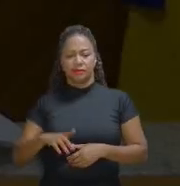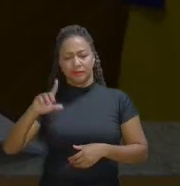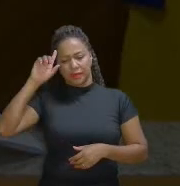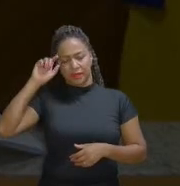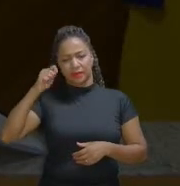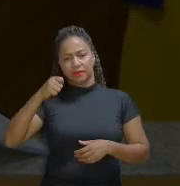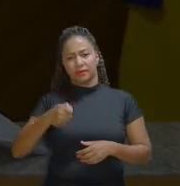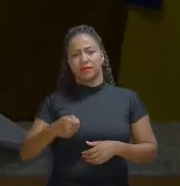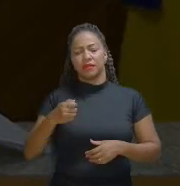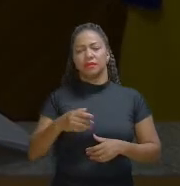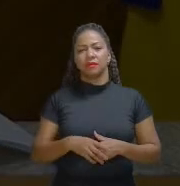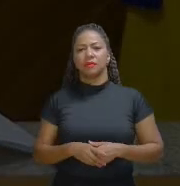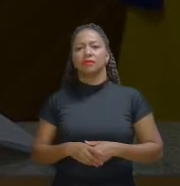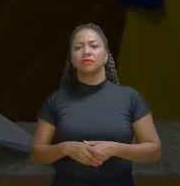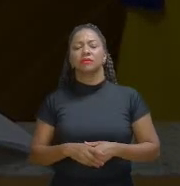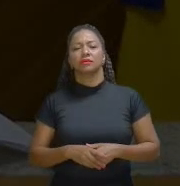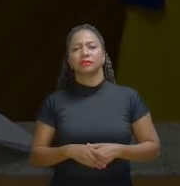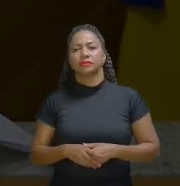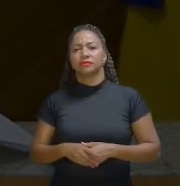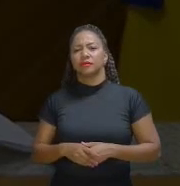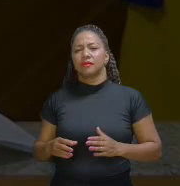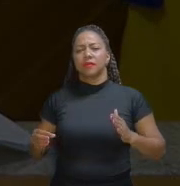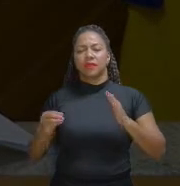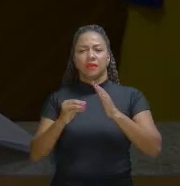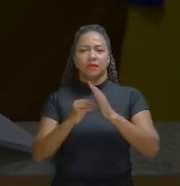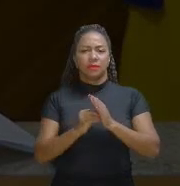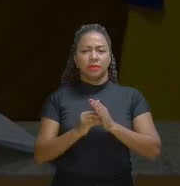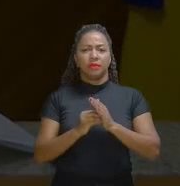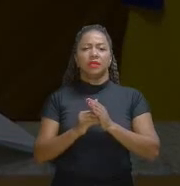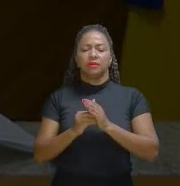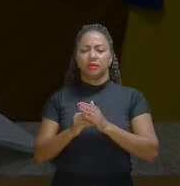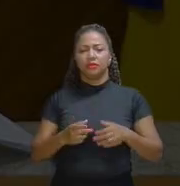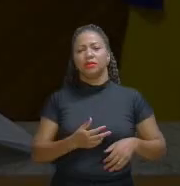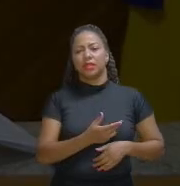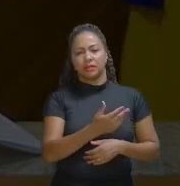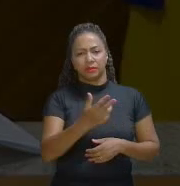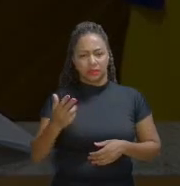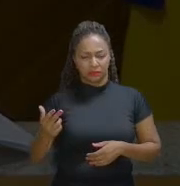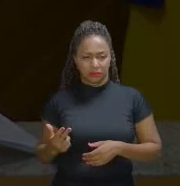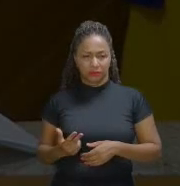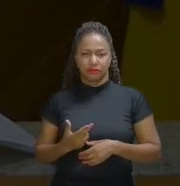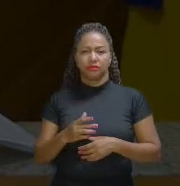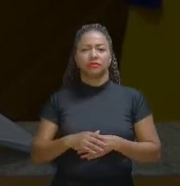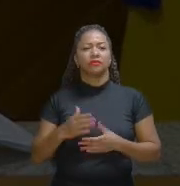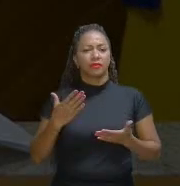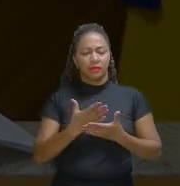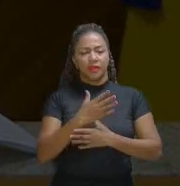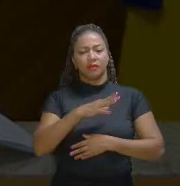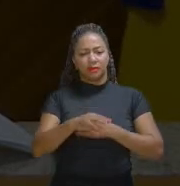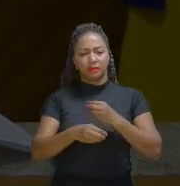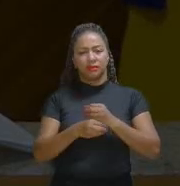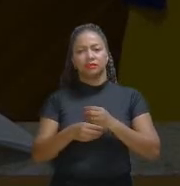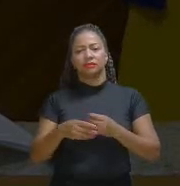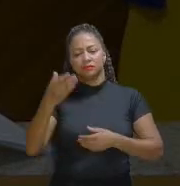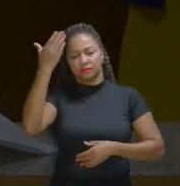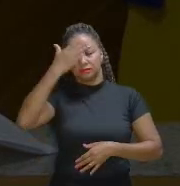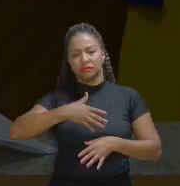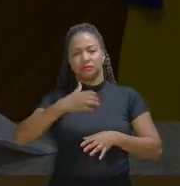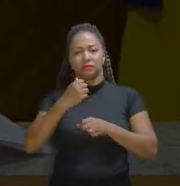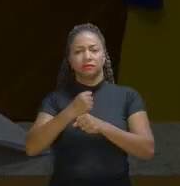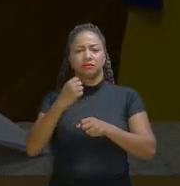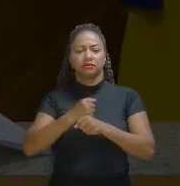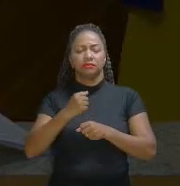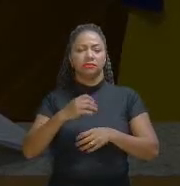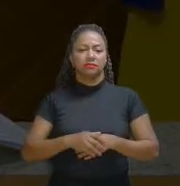Decisão. Foco no cima do Tribunal Regional Eleitoral do Amapá, por unanimidade, aprovou com ressalvas a prestação de contas do